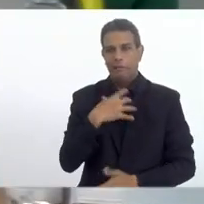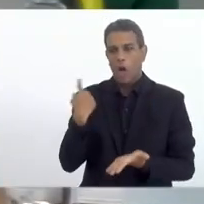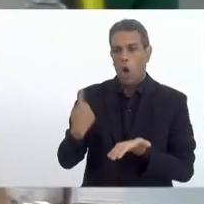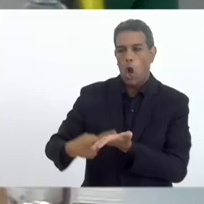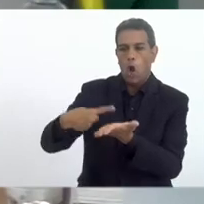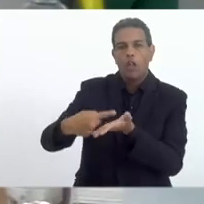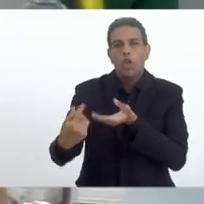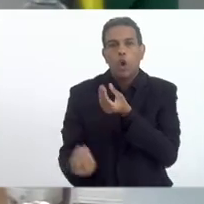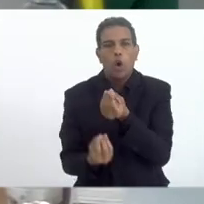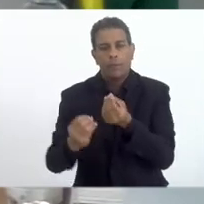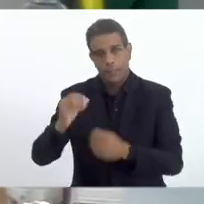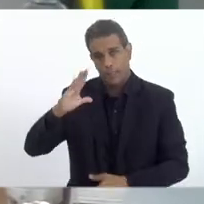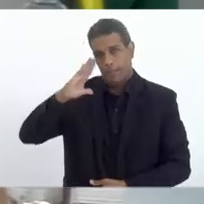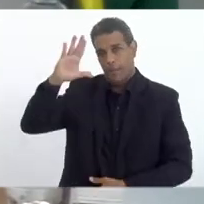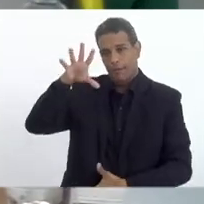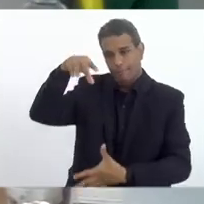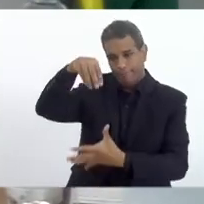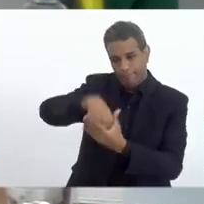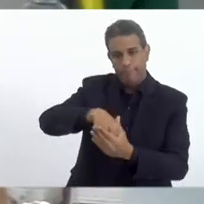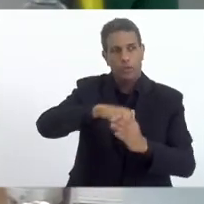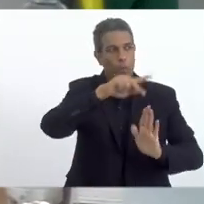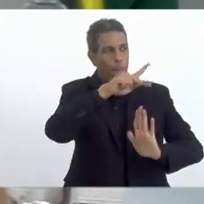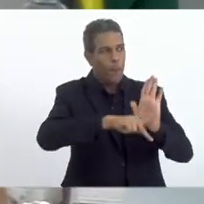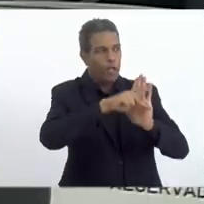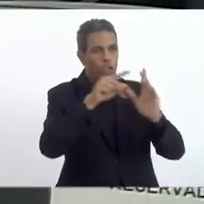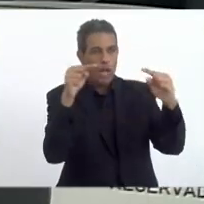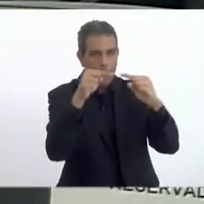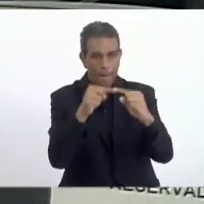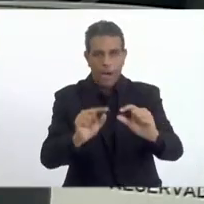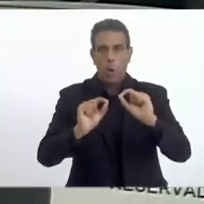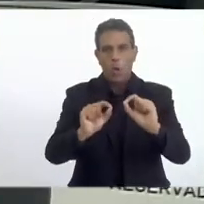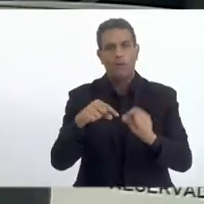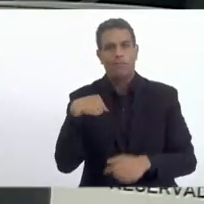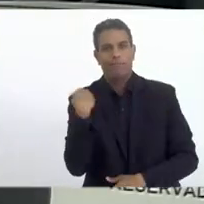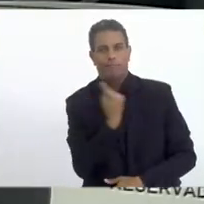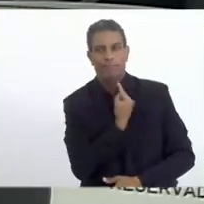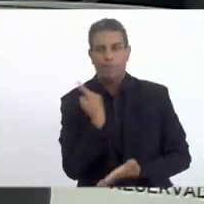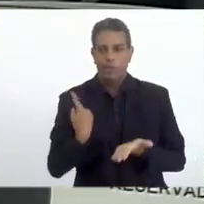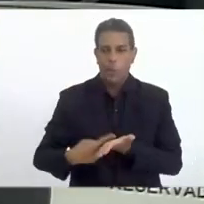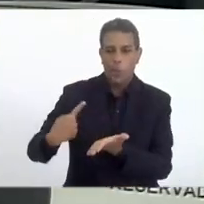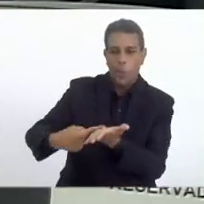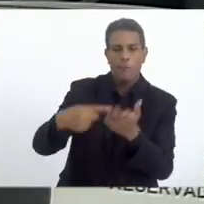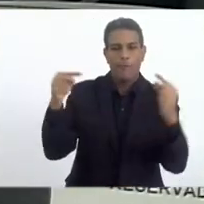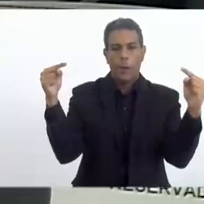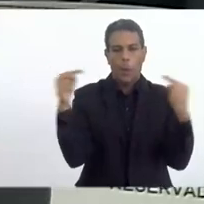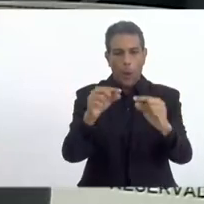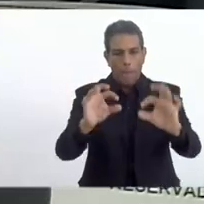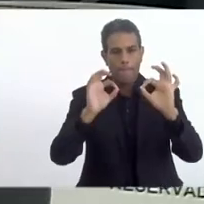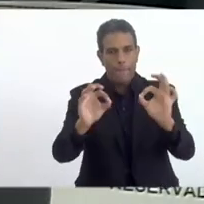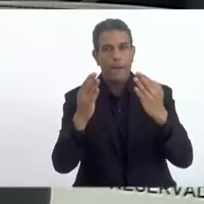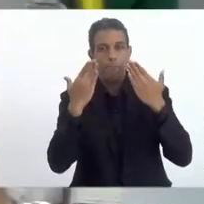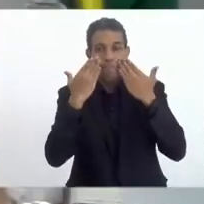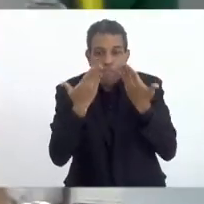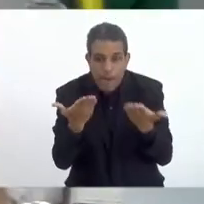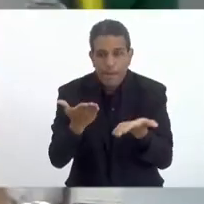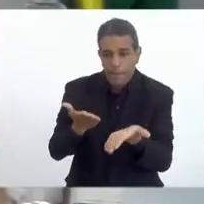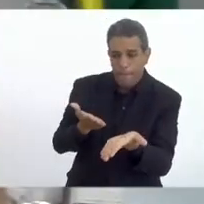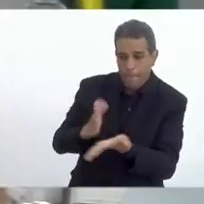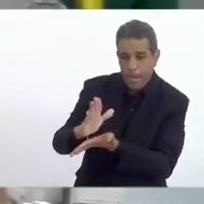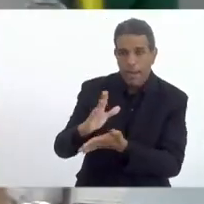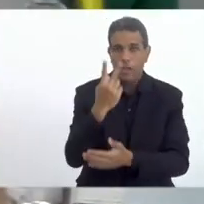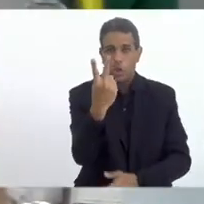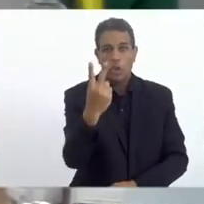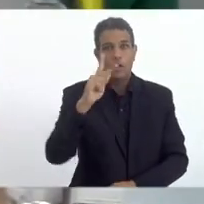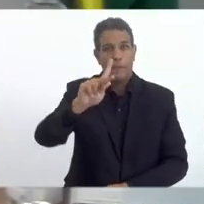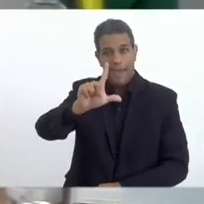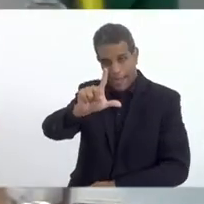negando o princípio de um projeto em a pauta. E, evidentemente, se a gente está concomitantemente aprovando dois